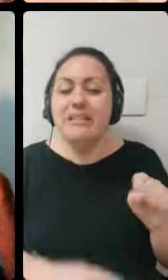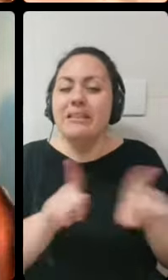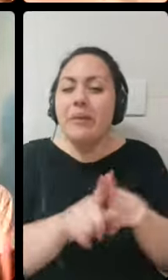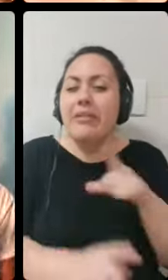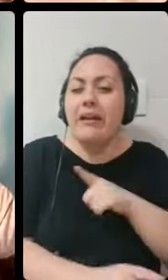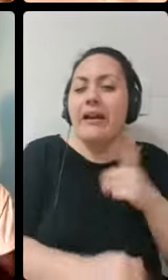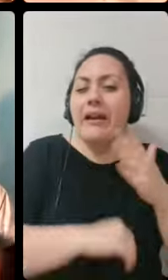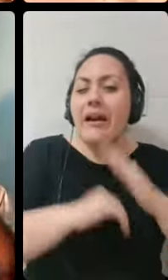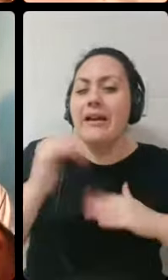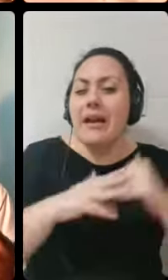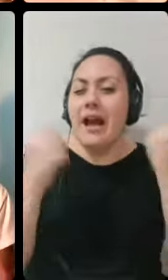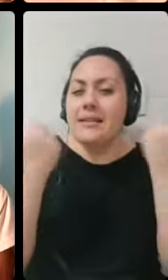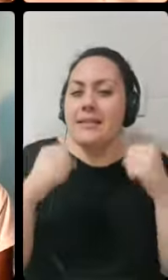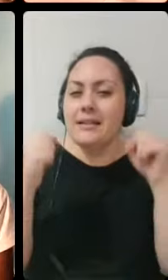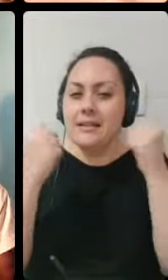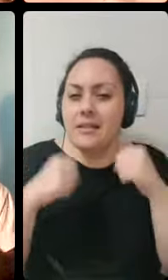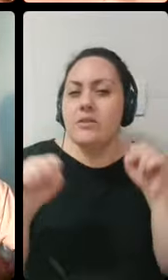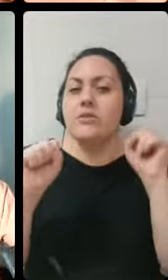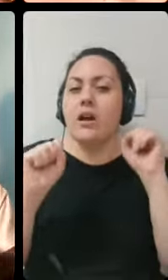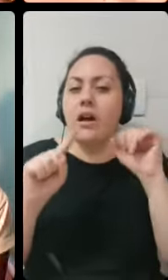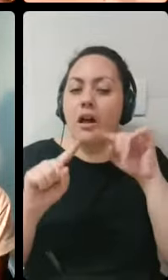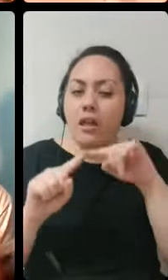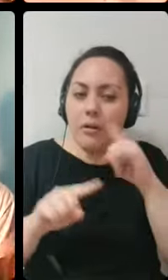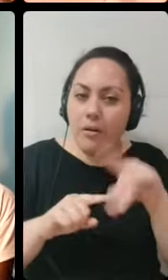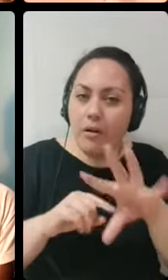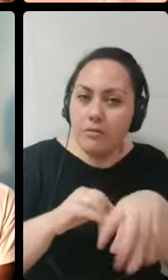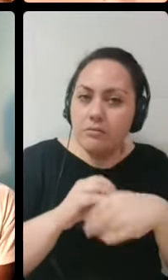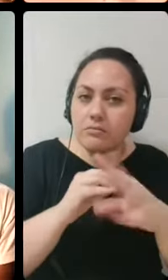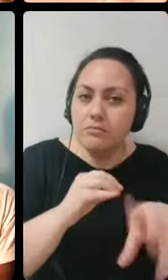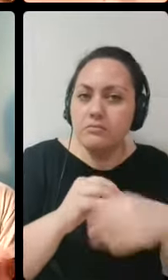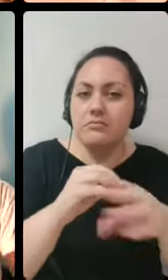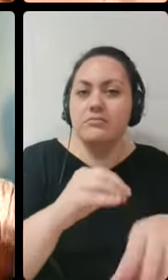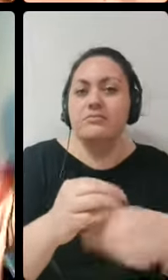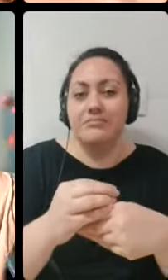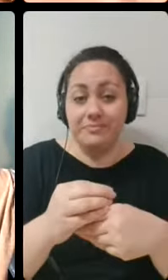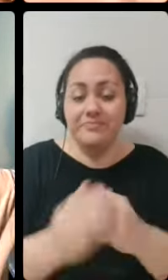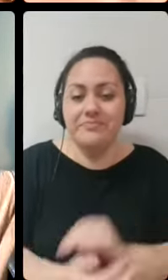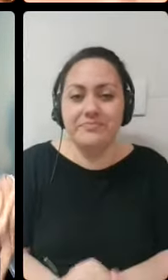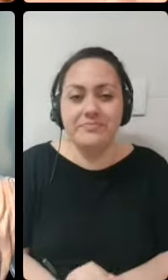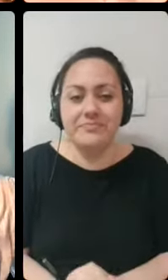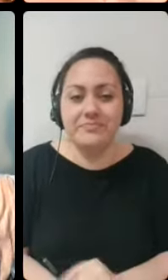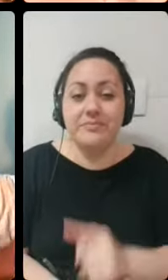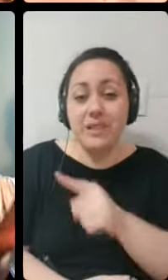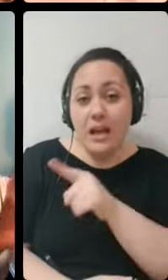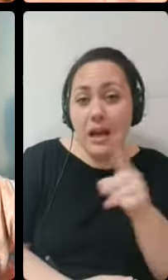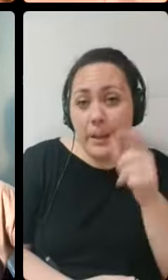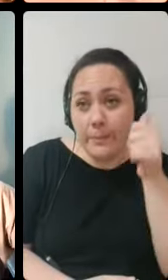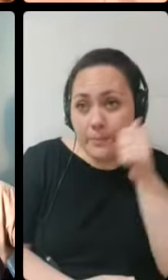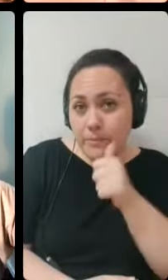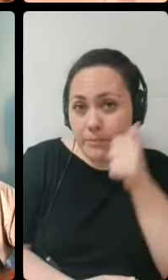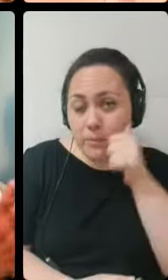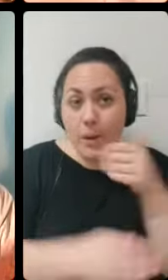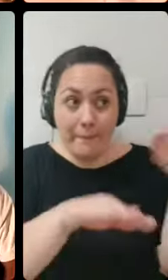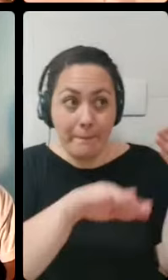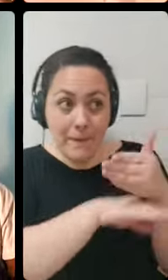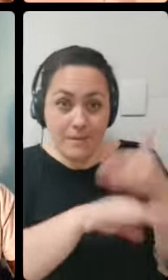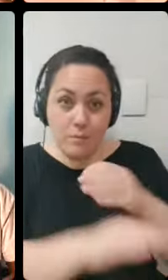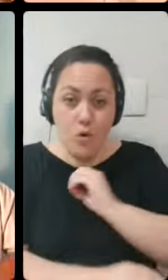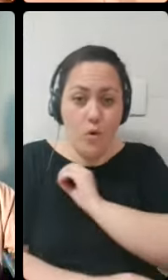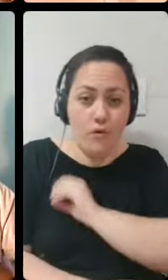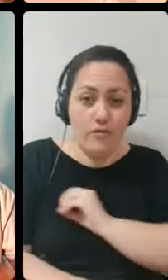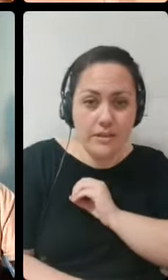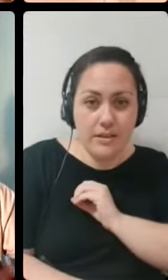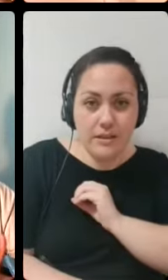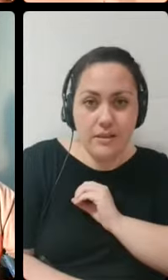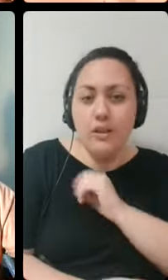gente introduzia outras questões no meio. Então, elas iam sair de lá sem que os maridos e, enfim, a questão da casa